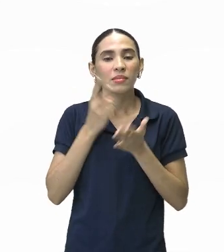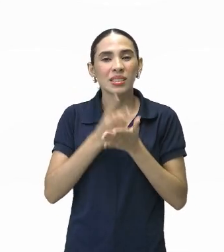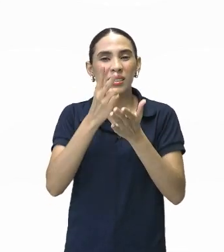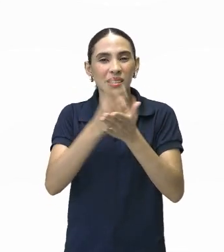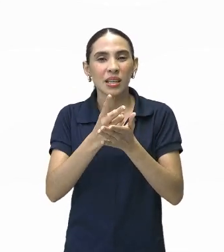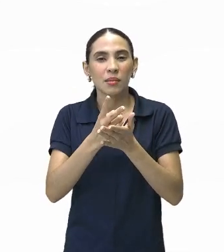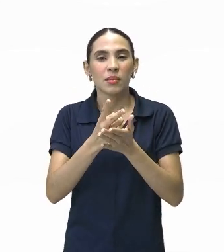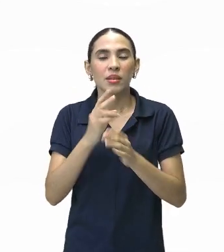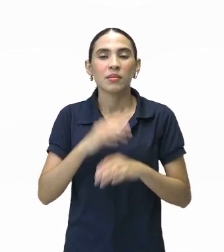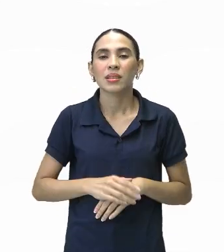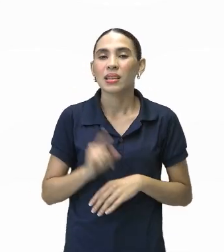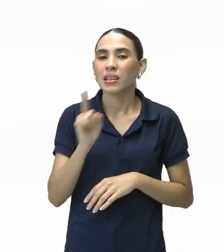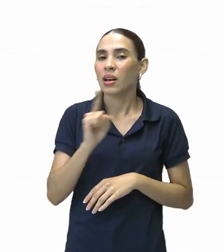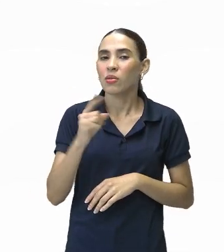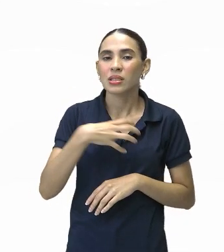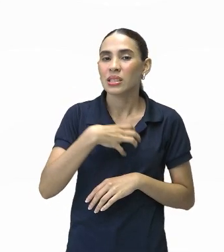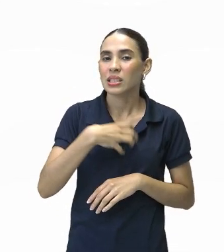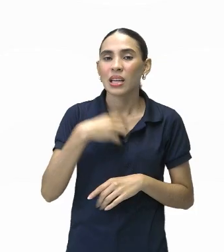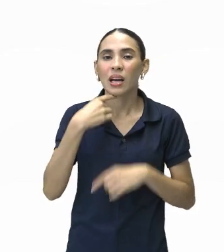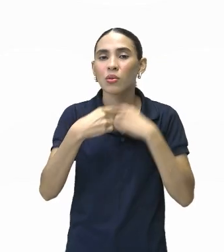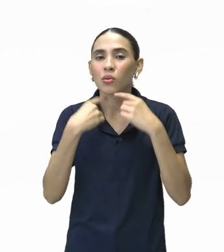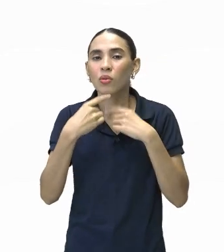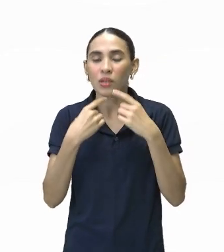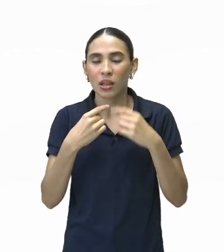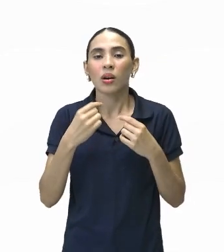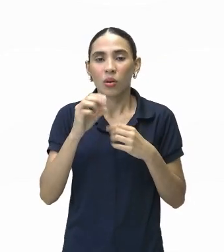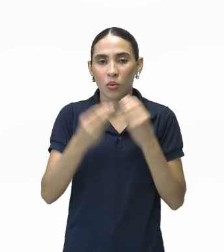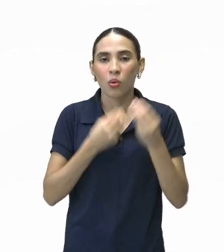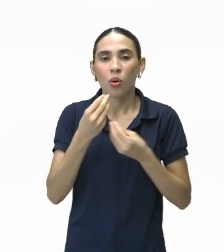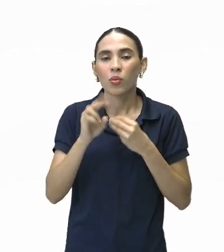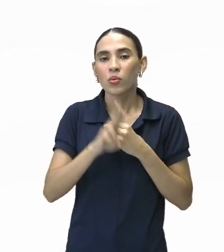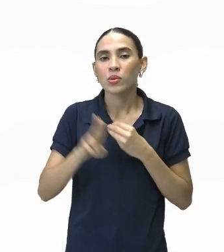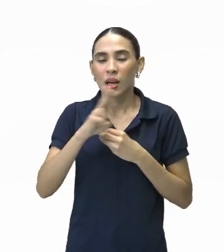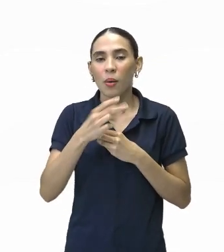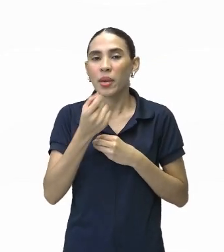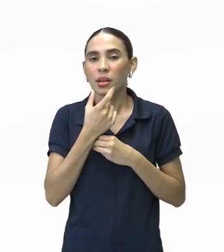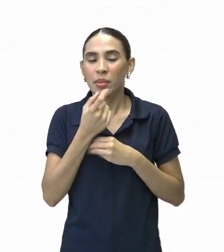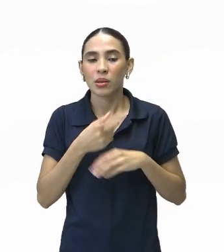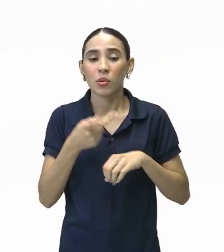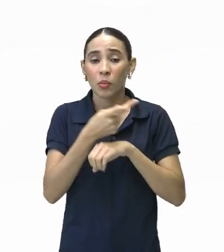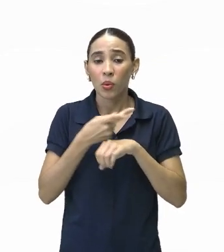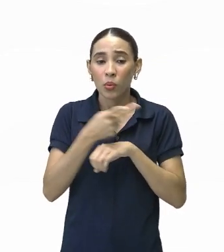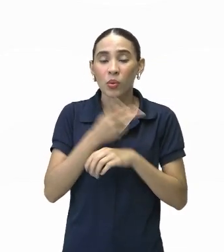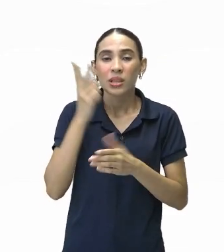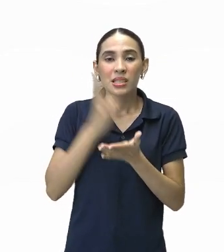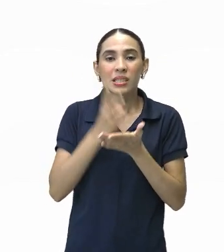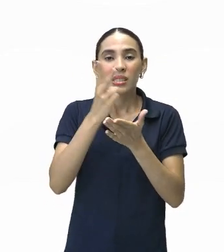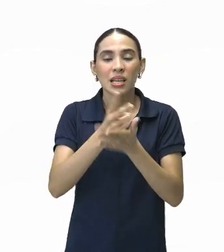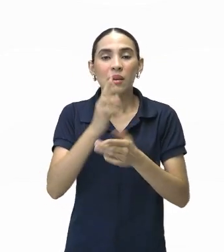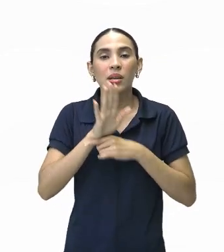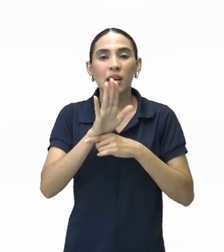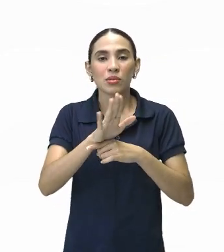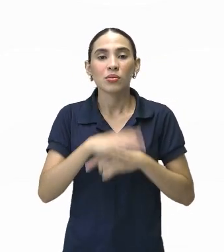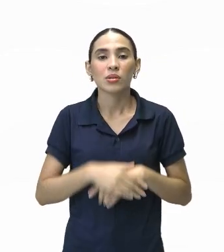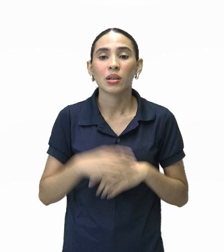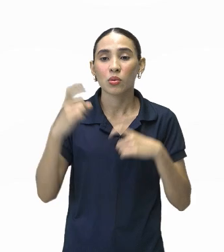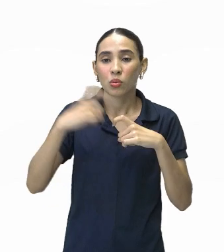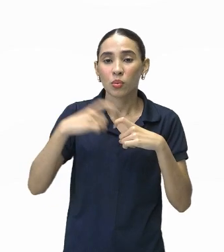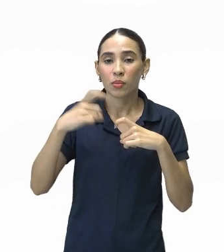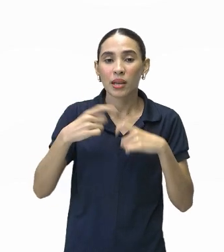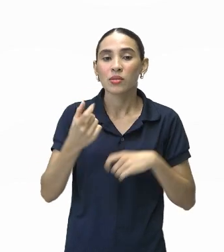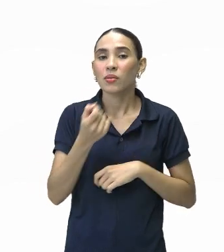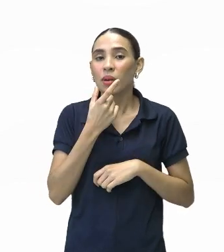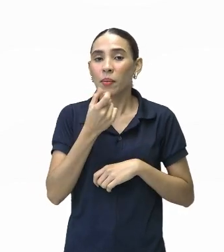fique com dúvidas sobre como utilizar seus medicamentos. Procure sempre a ajuda do médico, do